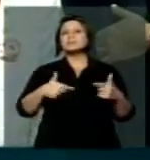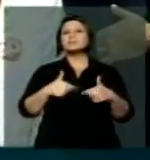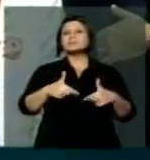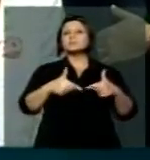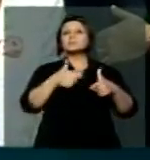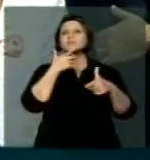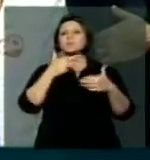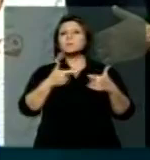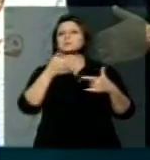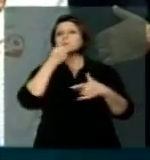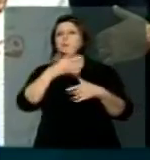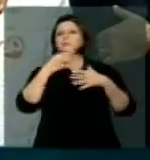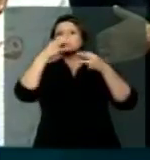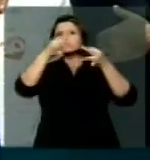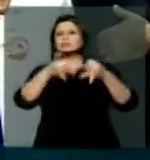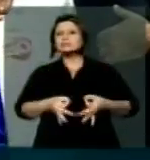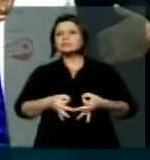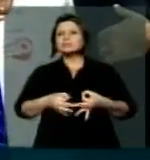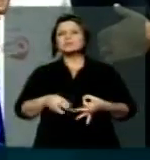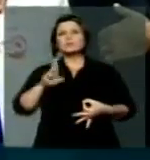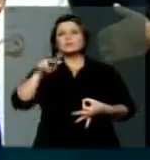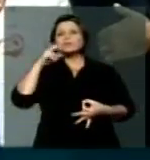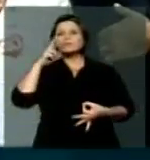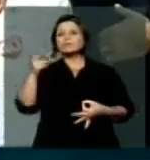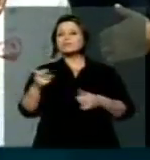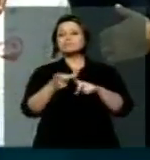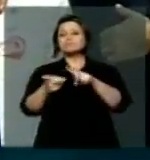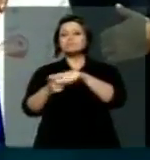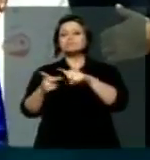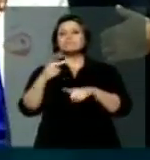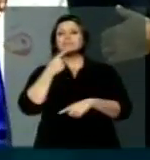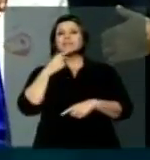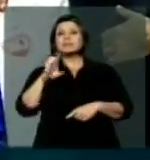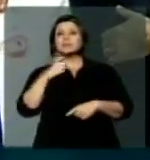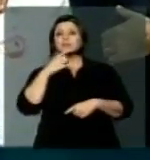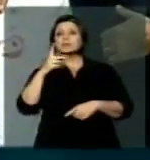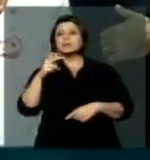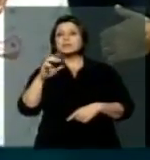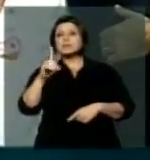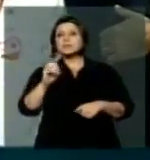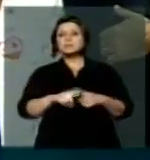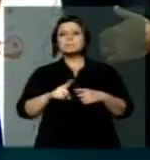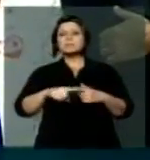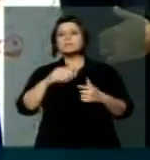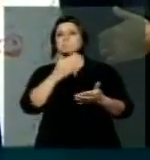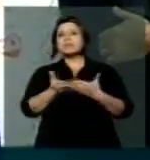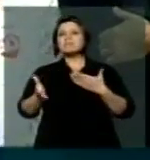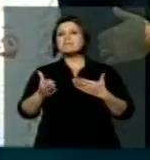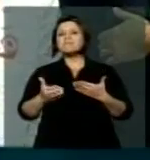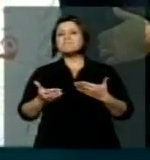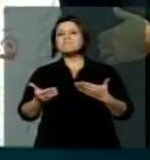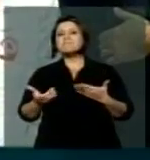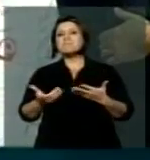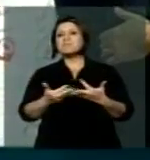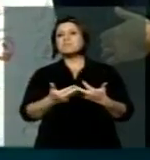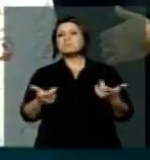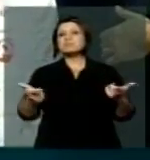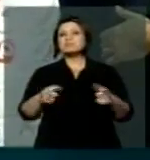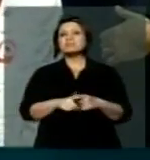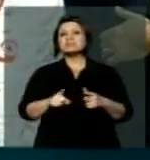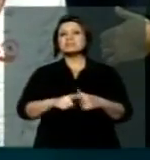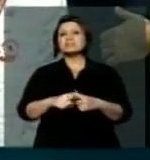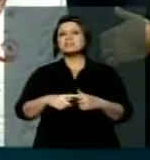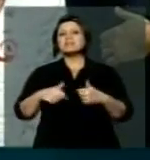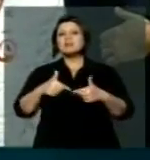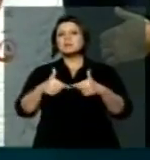de causas justas. Nunca vi nenhum dos nossos companheiros que se perderam em serviço litigar